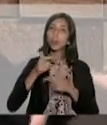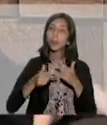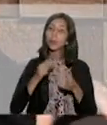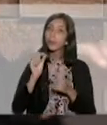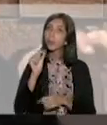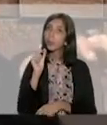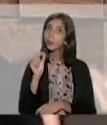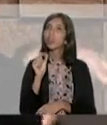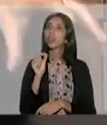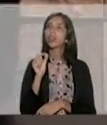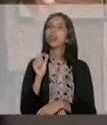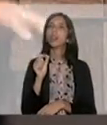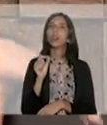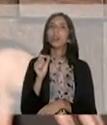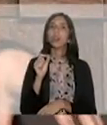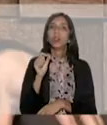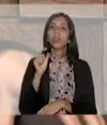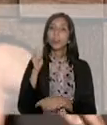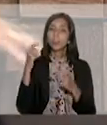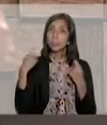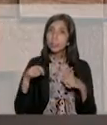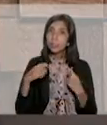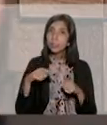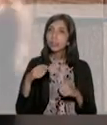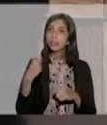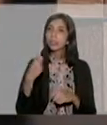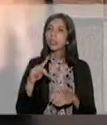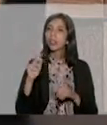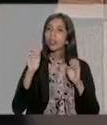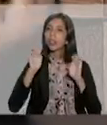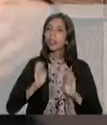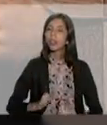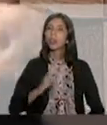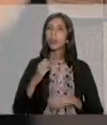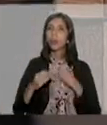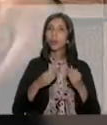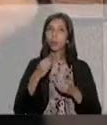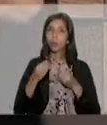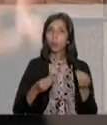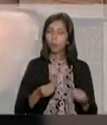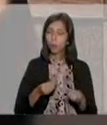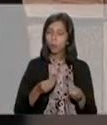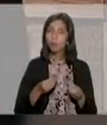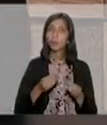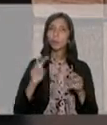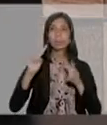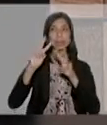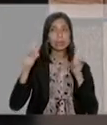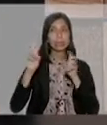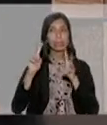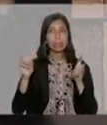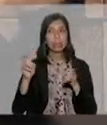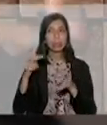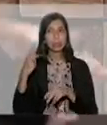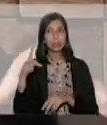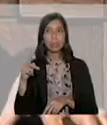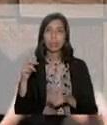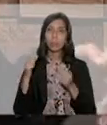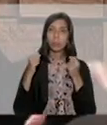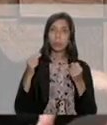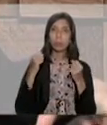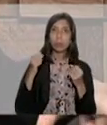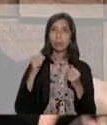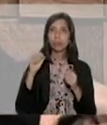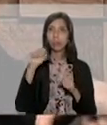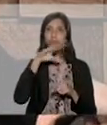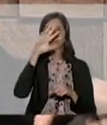trabalho, de identificar qual era a questão ética, porque era um trabalho sobre a questão ética de um poder mediúnico e tal.